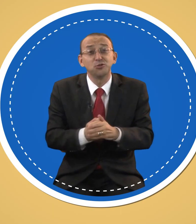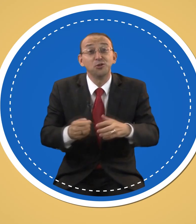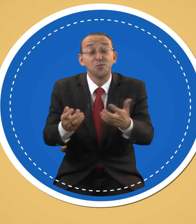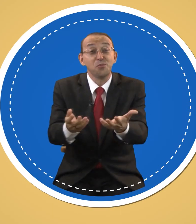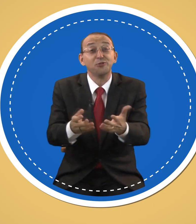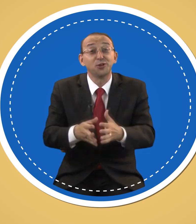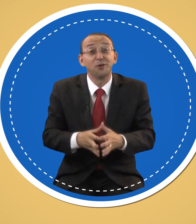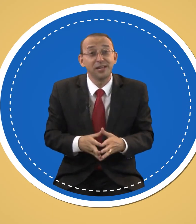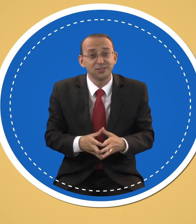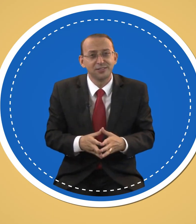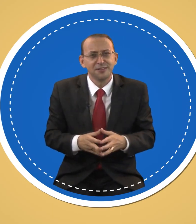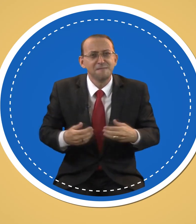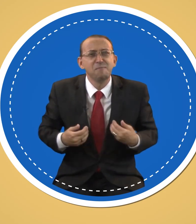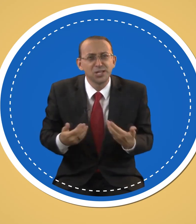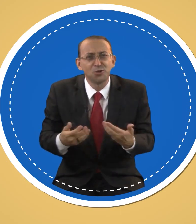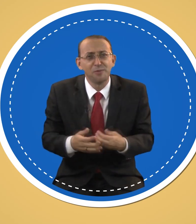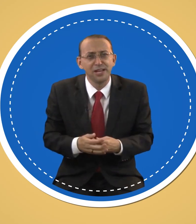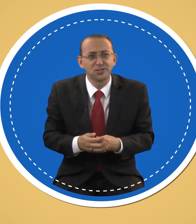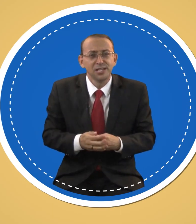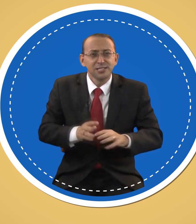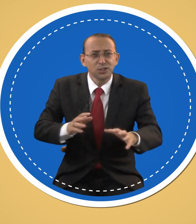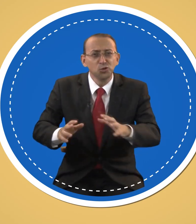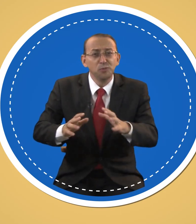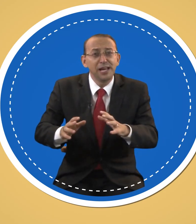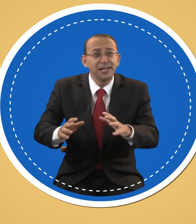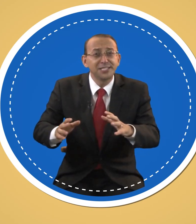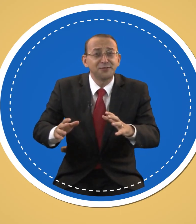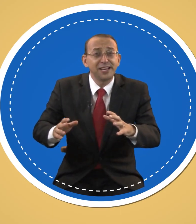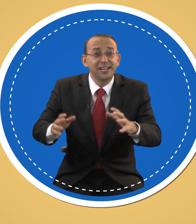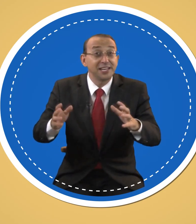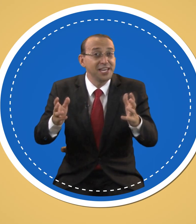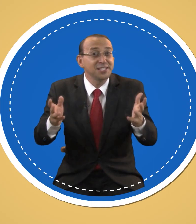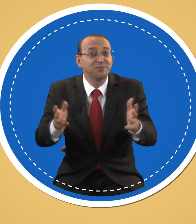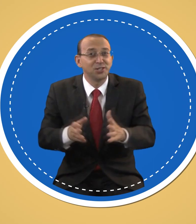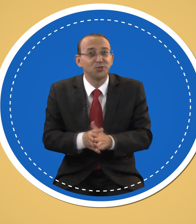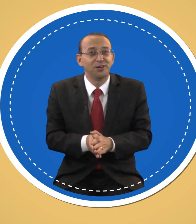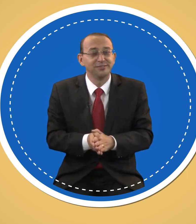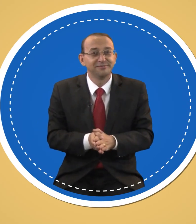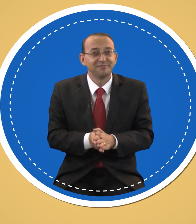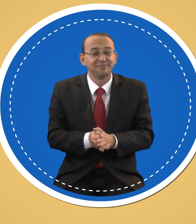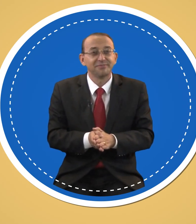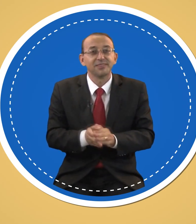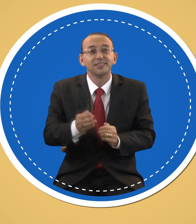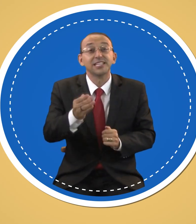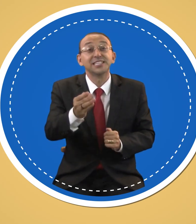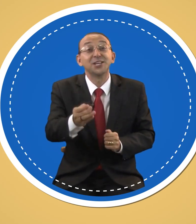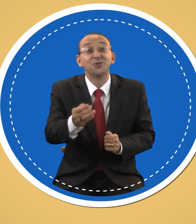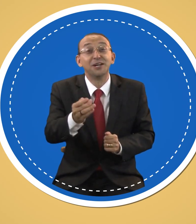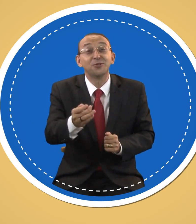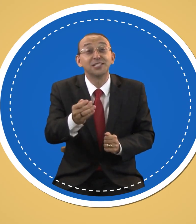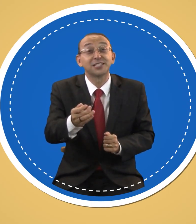realizado profissionalmente pessoalmente tá tudo bem na Esfera espiritual